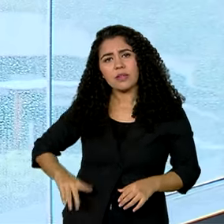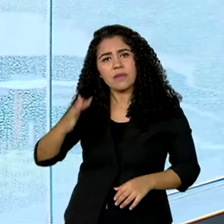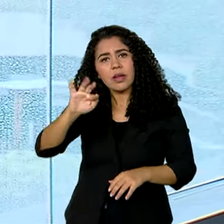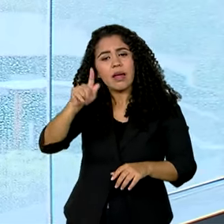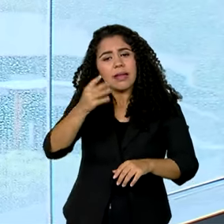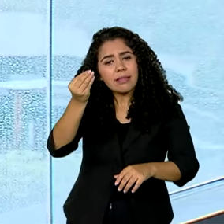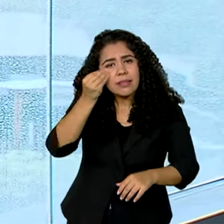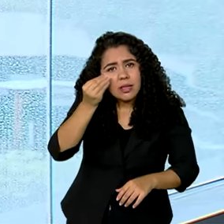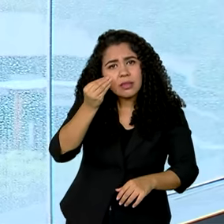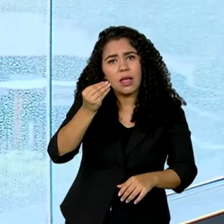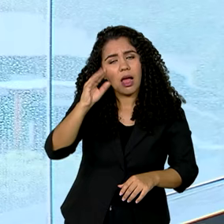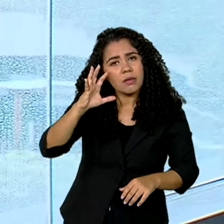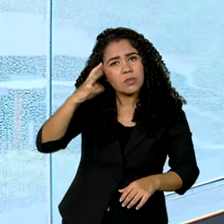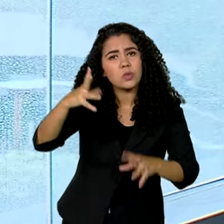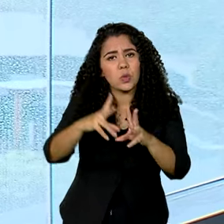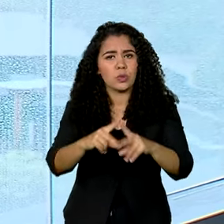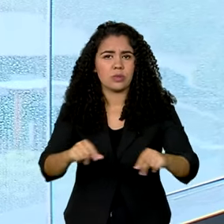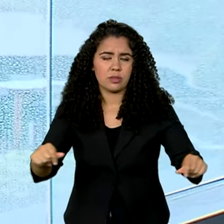saídas.